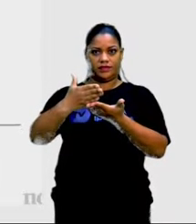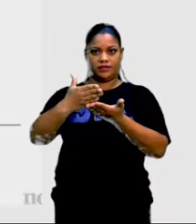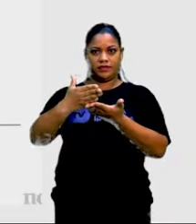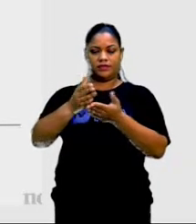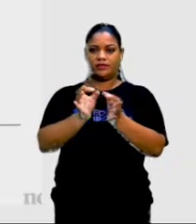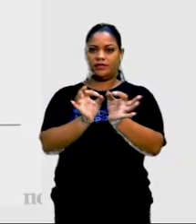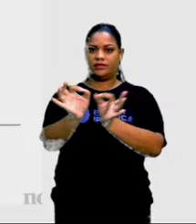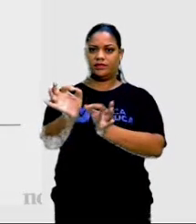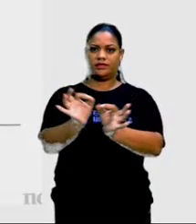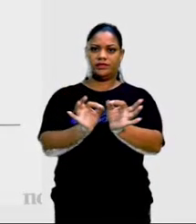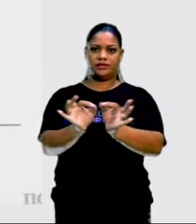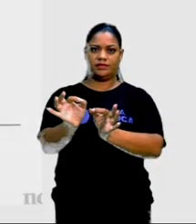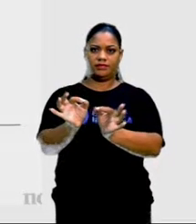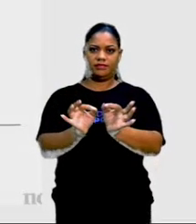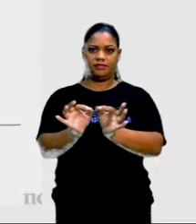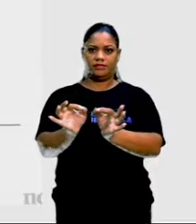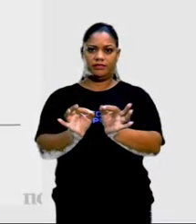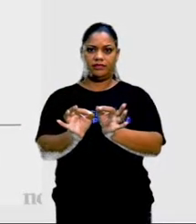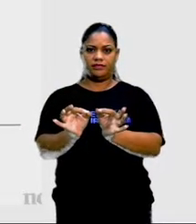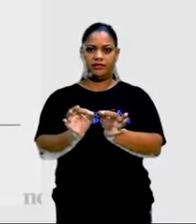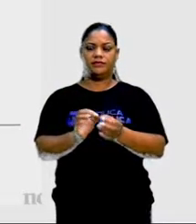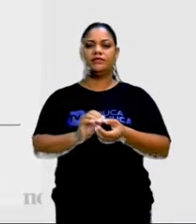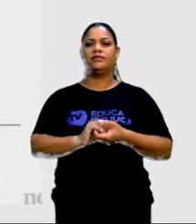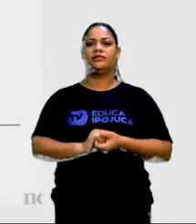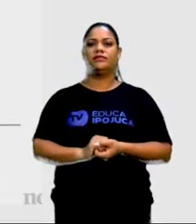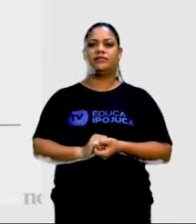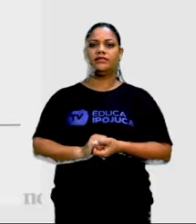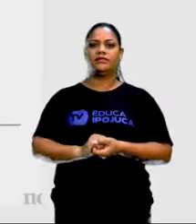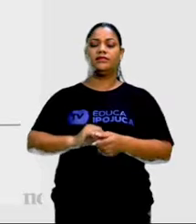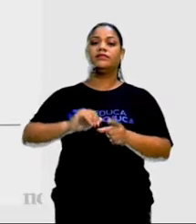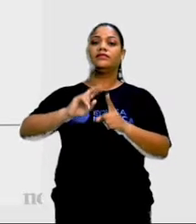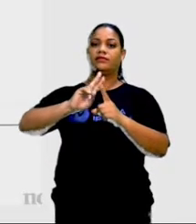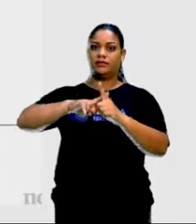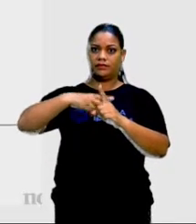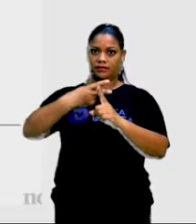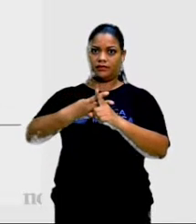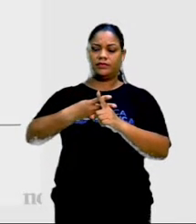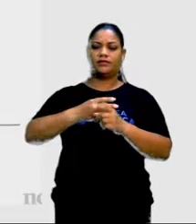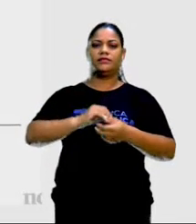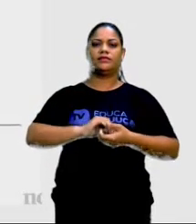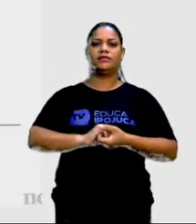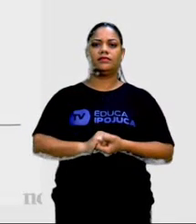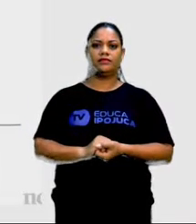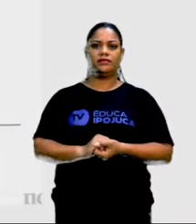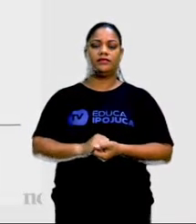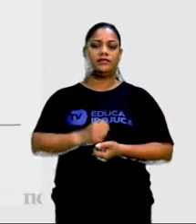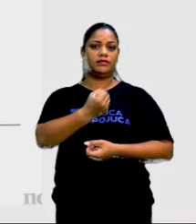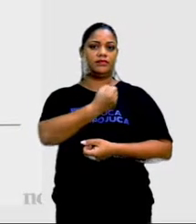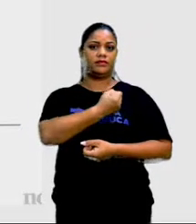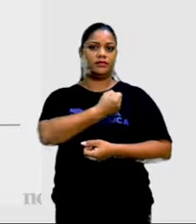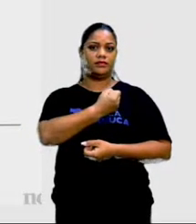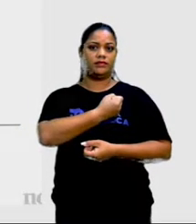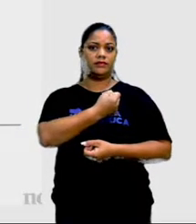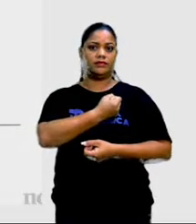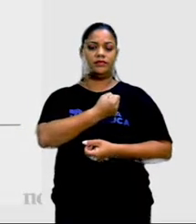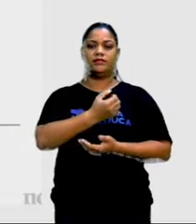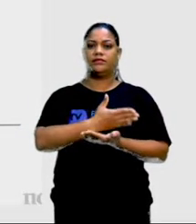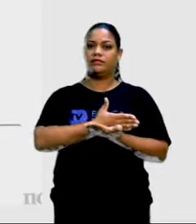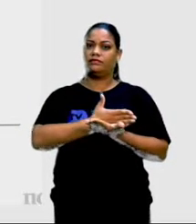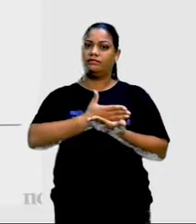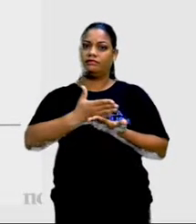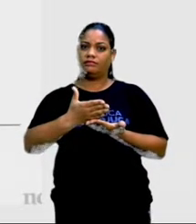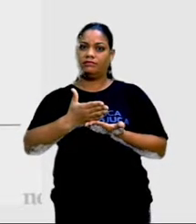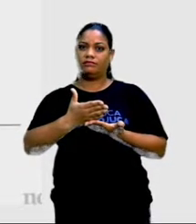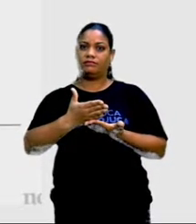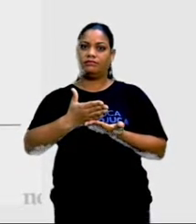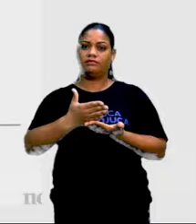das sequências múltiplas abaixo pelo número que se